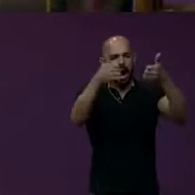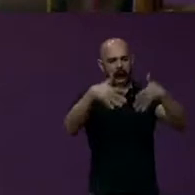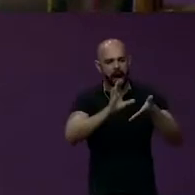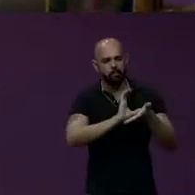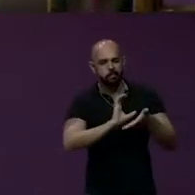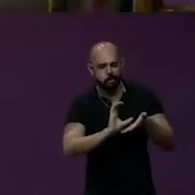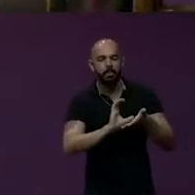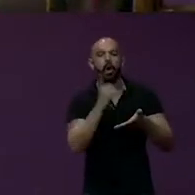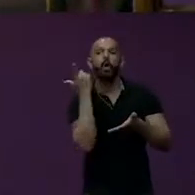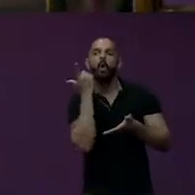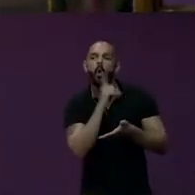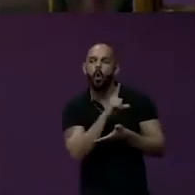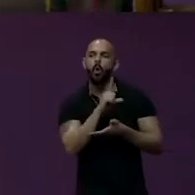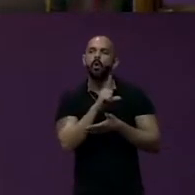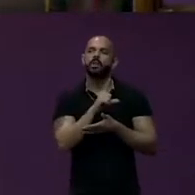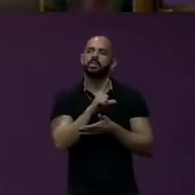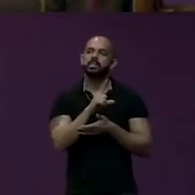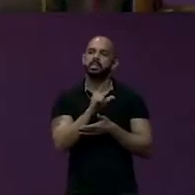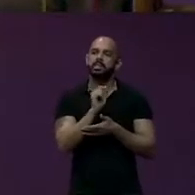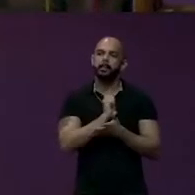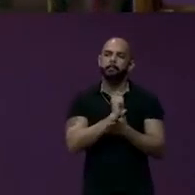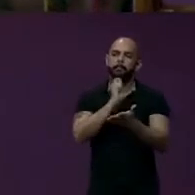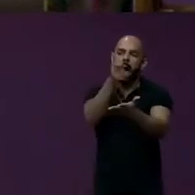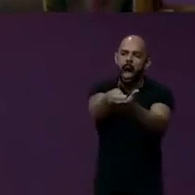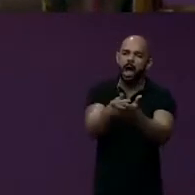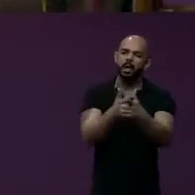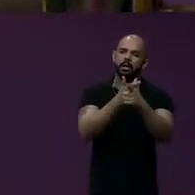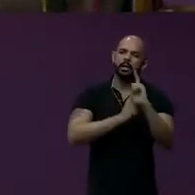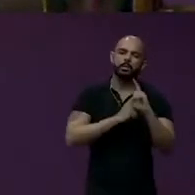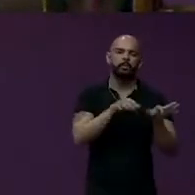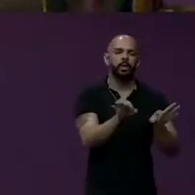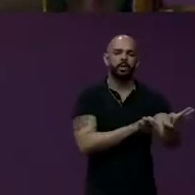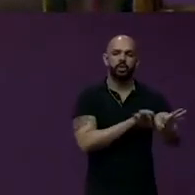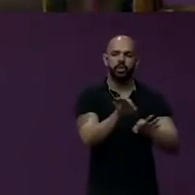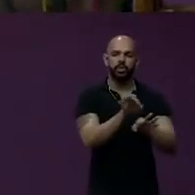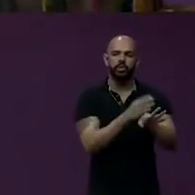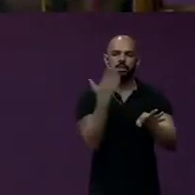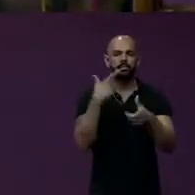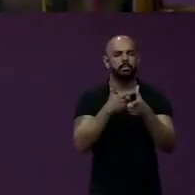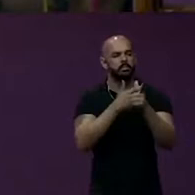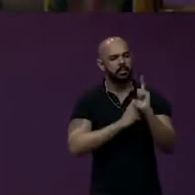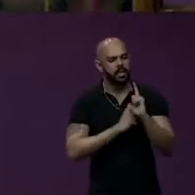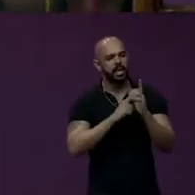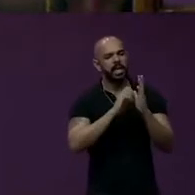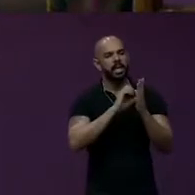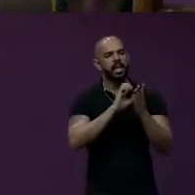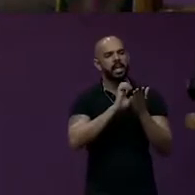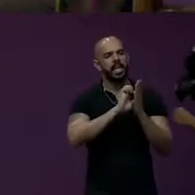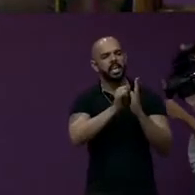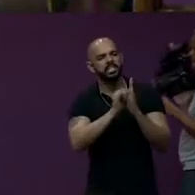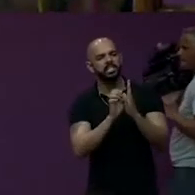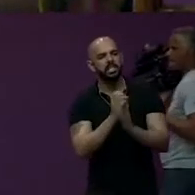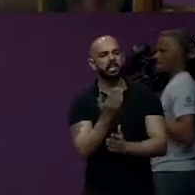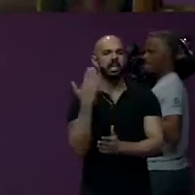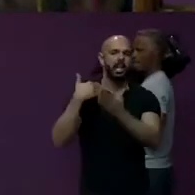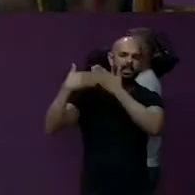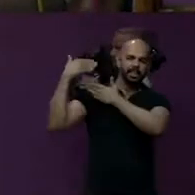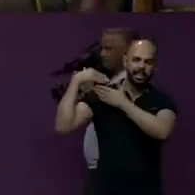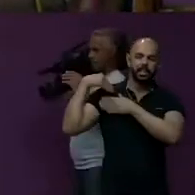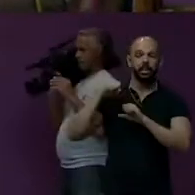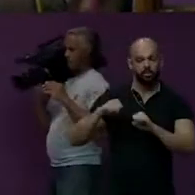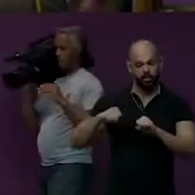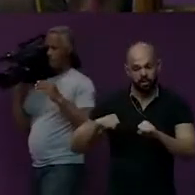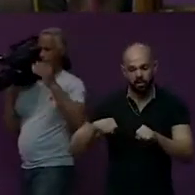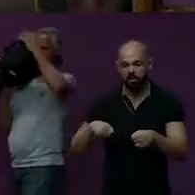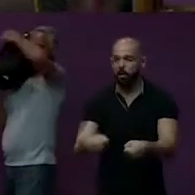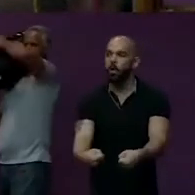conseguimos saldar várias pendências dos projetos que estavam em curso, dos edicais anteriores, num esforço muito